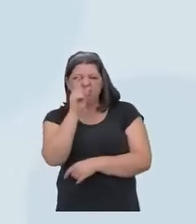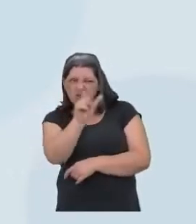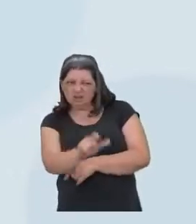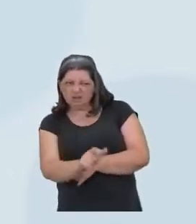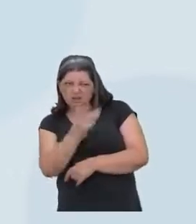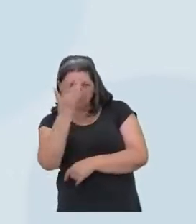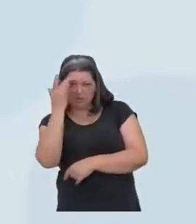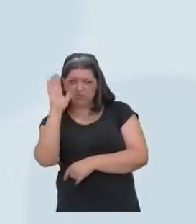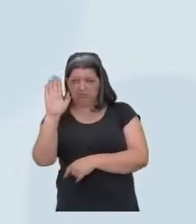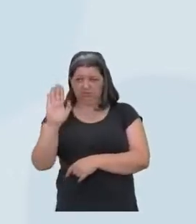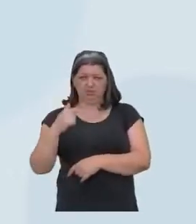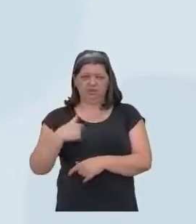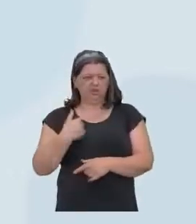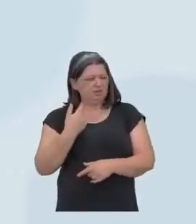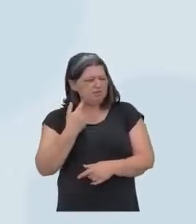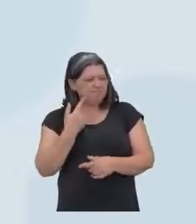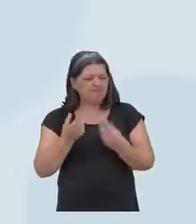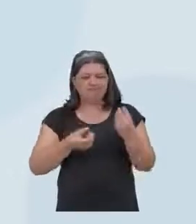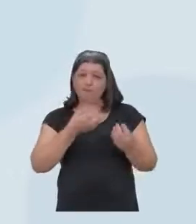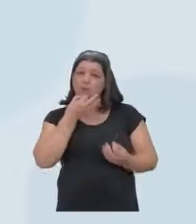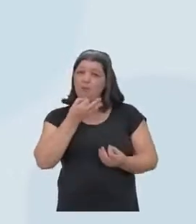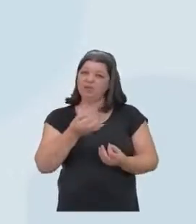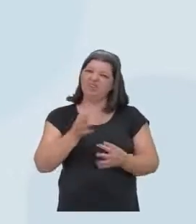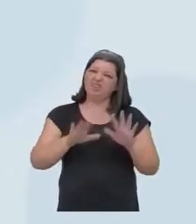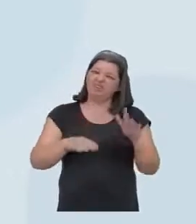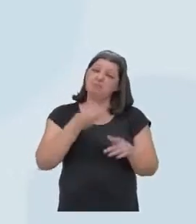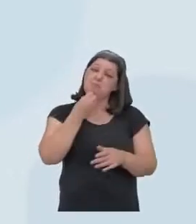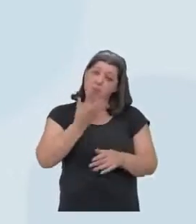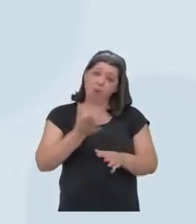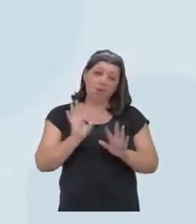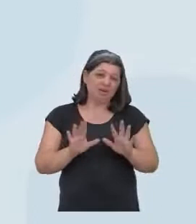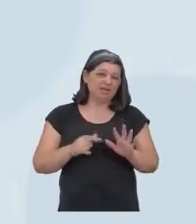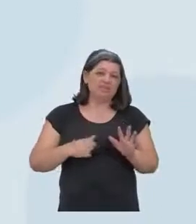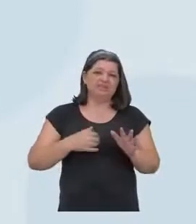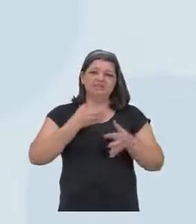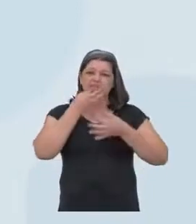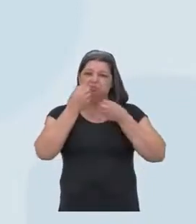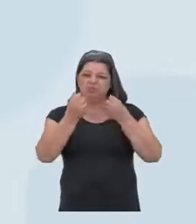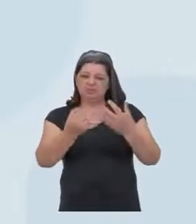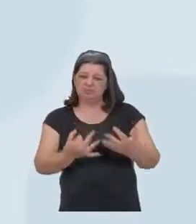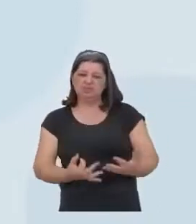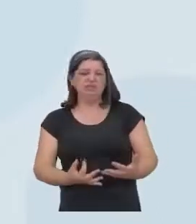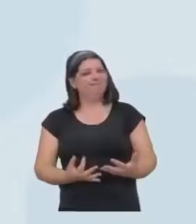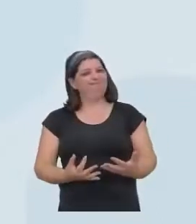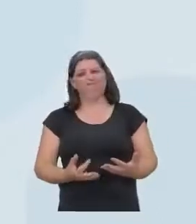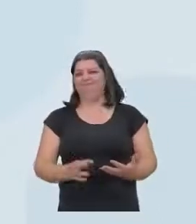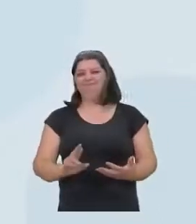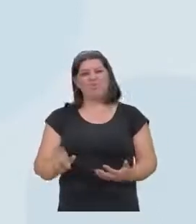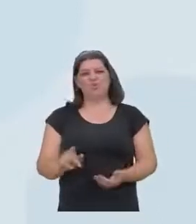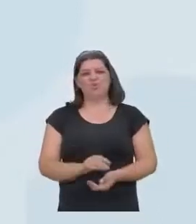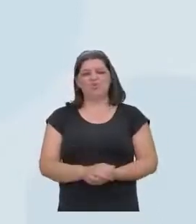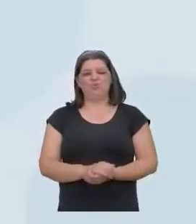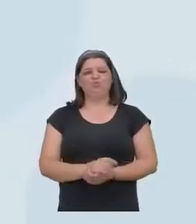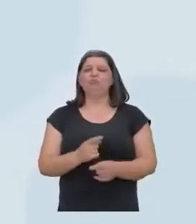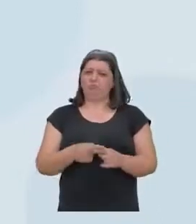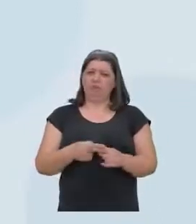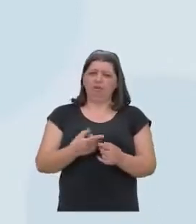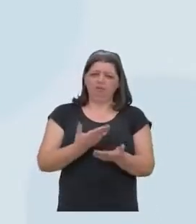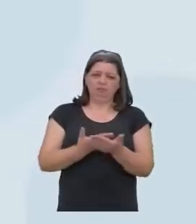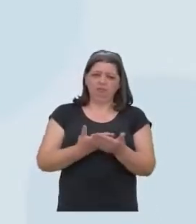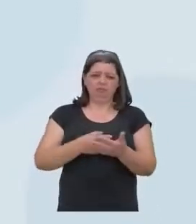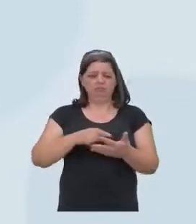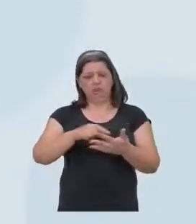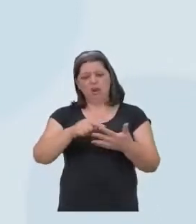voto porque os argumentos dele não são bons. A opinião dele é boa, às vezes, mas os argumentos não são. Então, olha, pode ficar algo para esta aula, é isso. Às